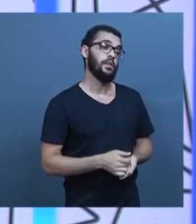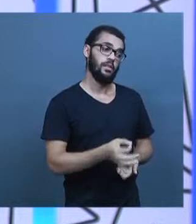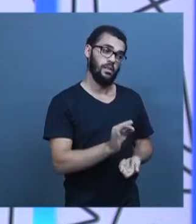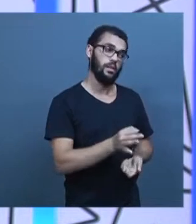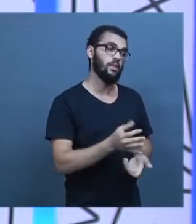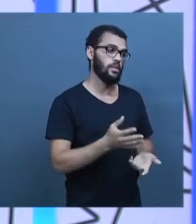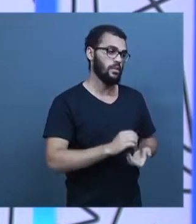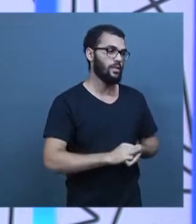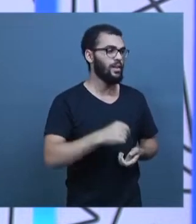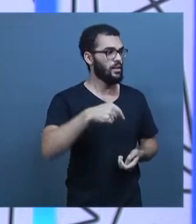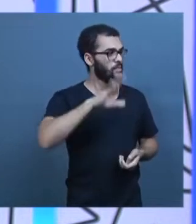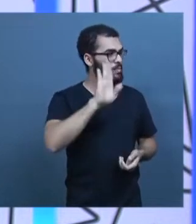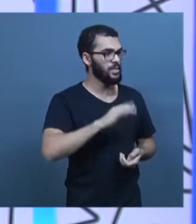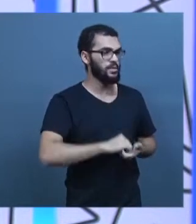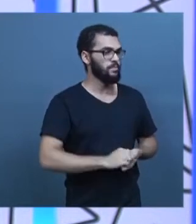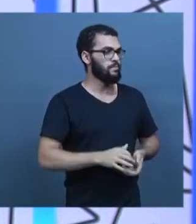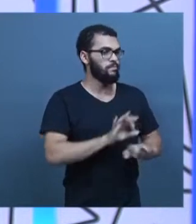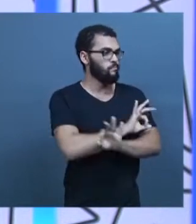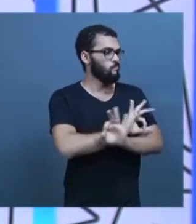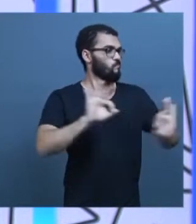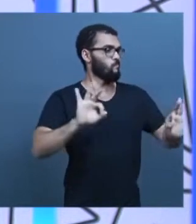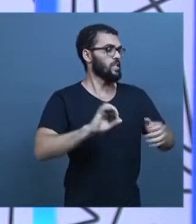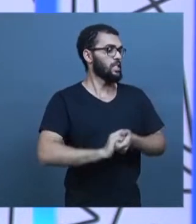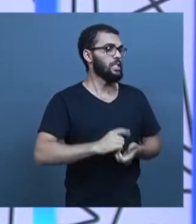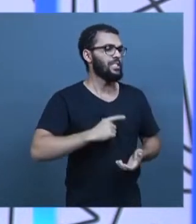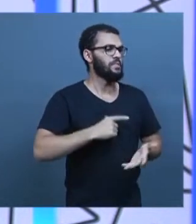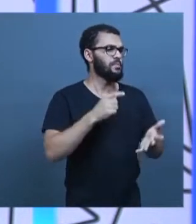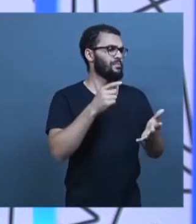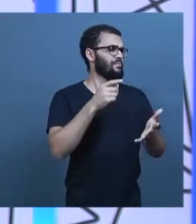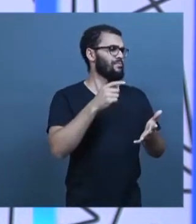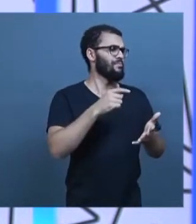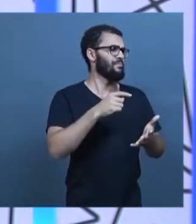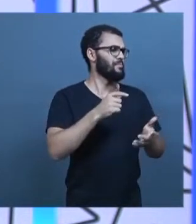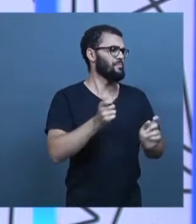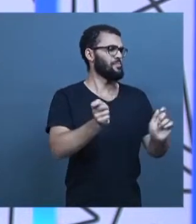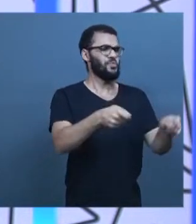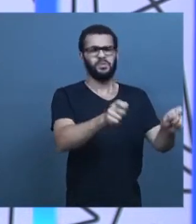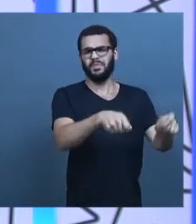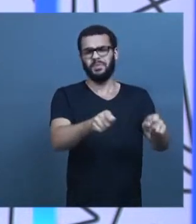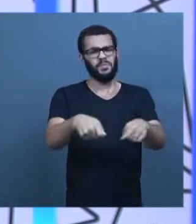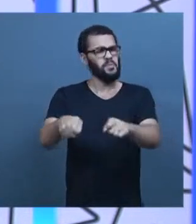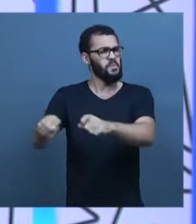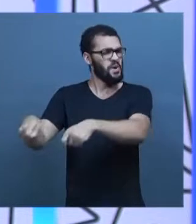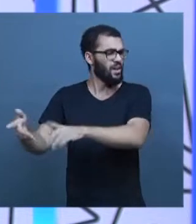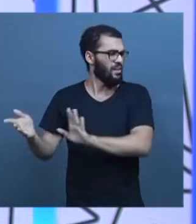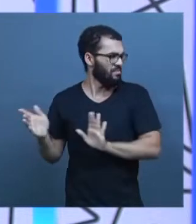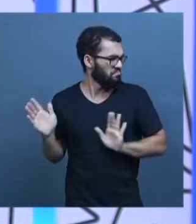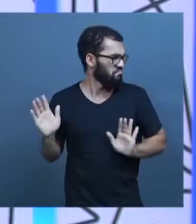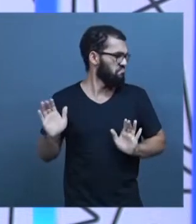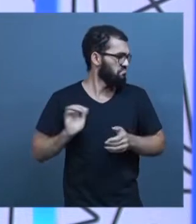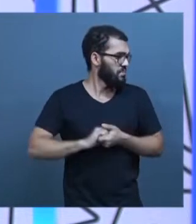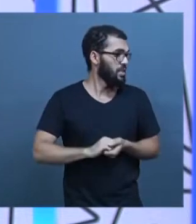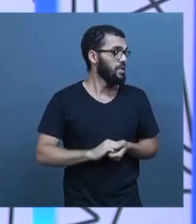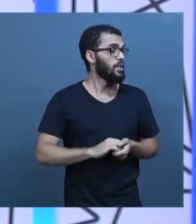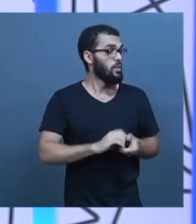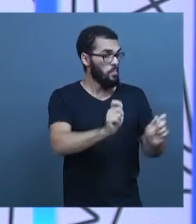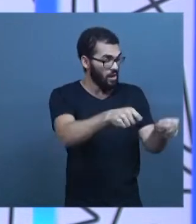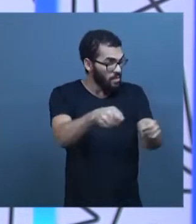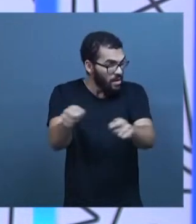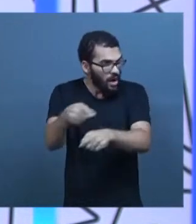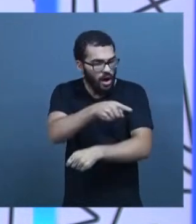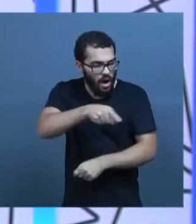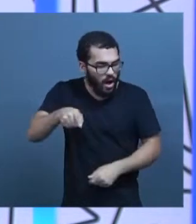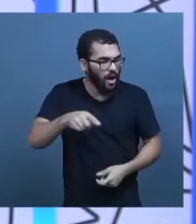digo lindíssimo, né? Com N possibilidades. E essas N possibilidades é o que nós sugerimos, que